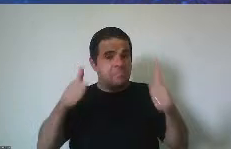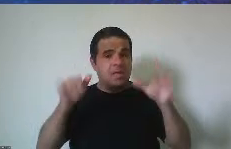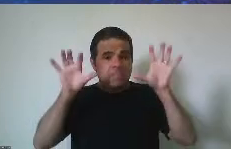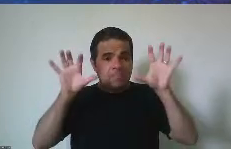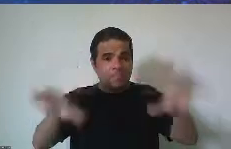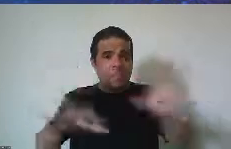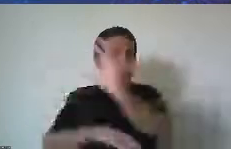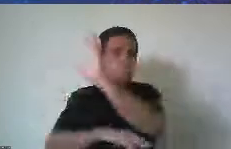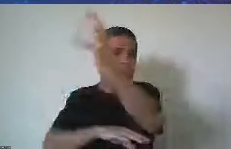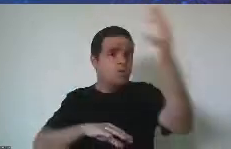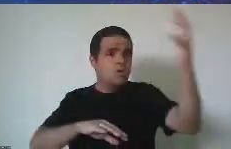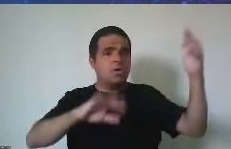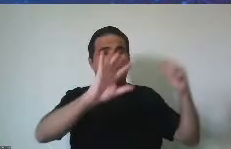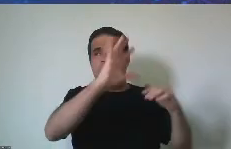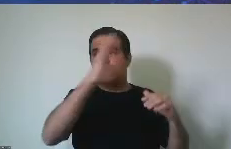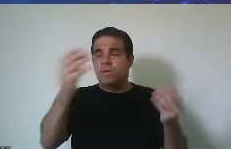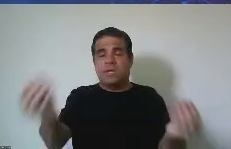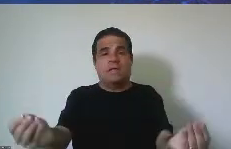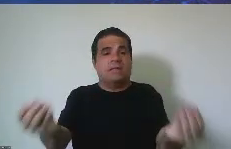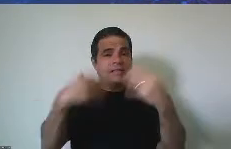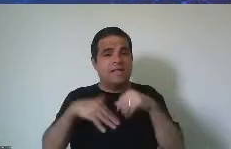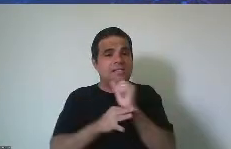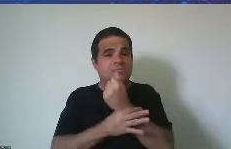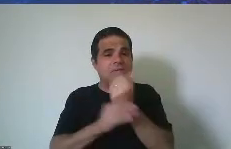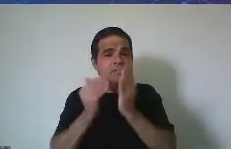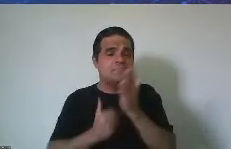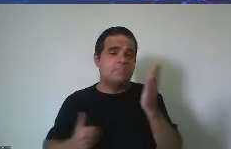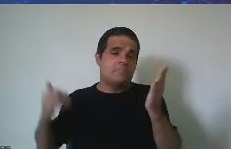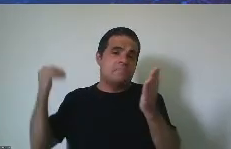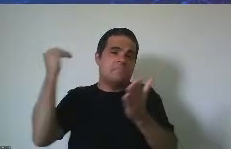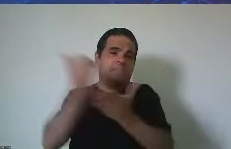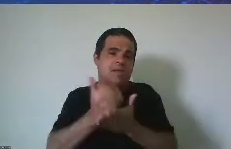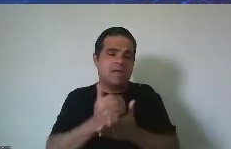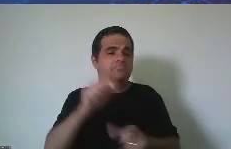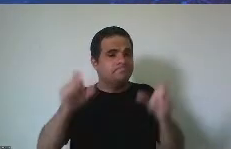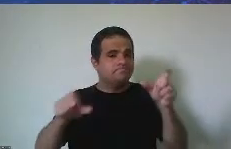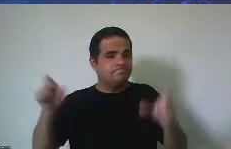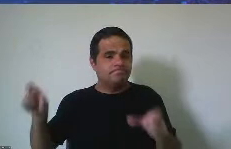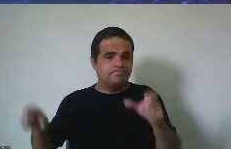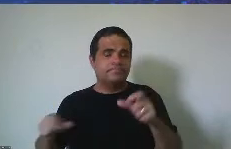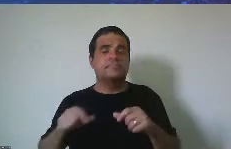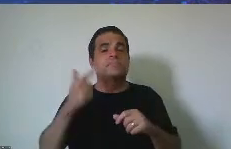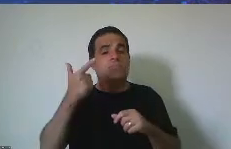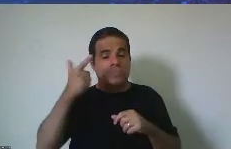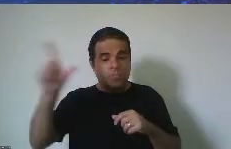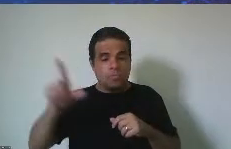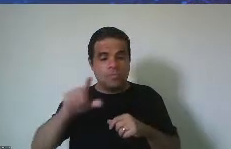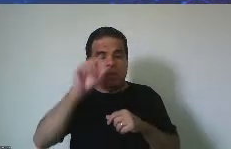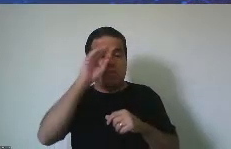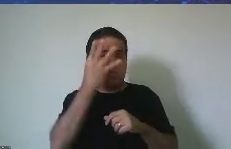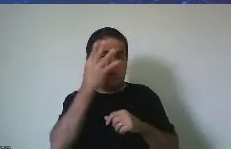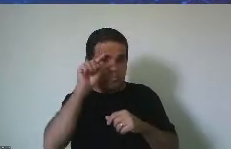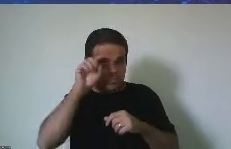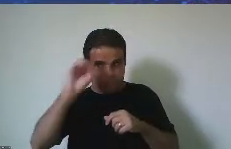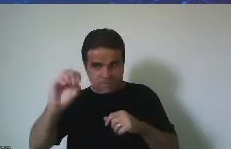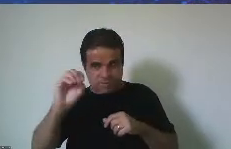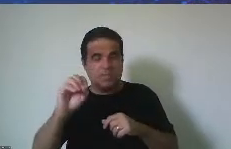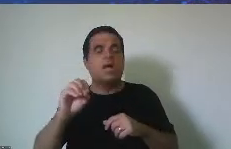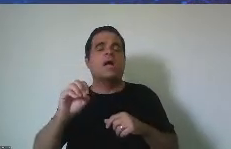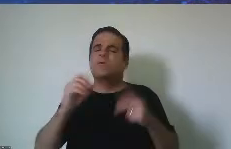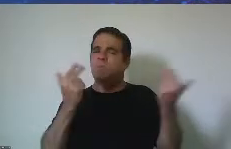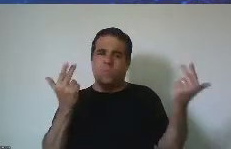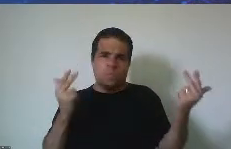também traz mais segurança para o colaborador a subestação 4.0 tem tudo isso que a subestação digital tem